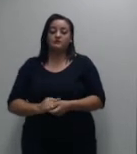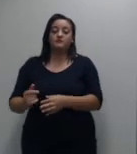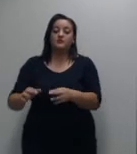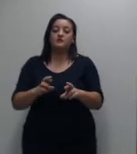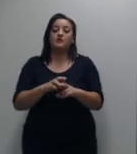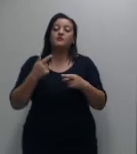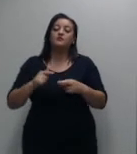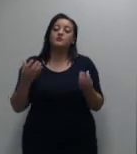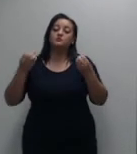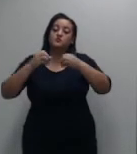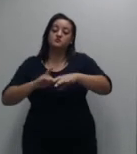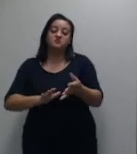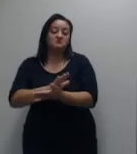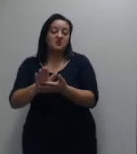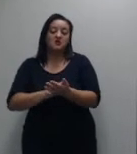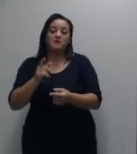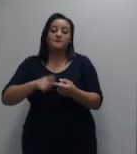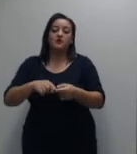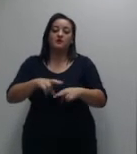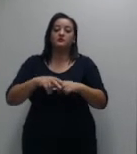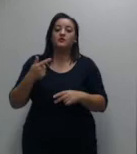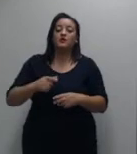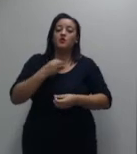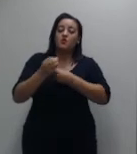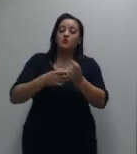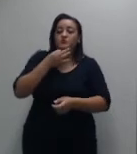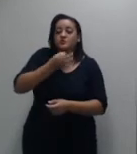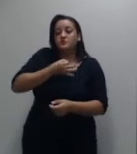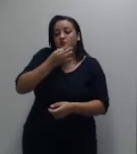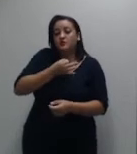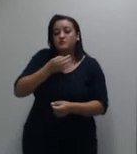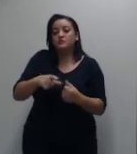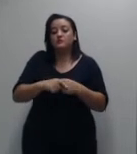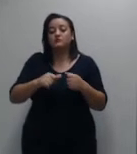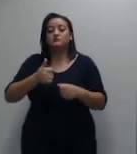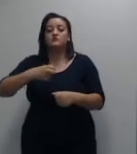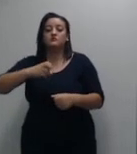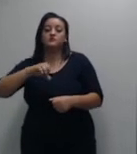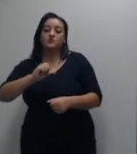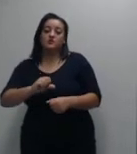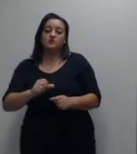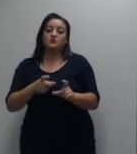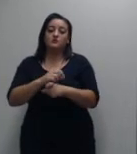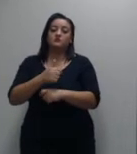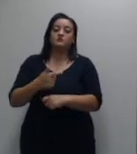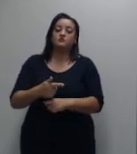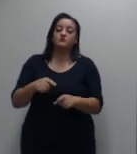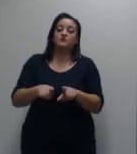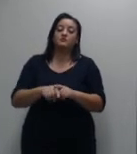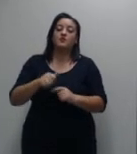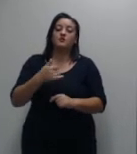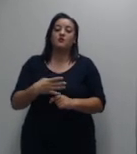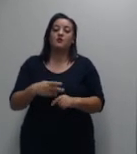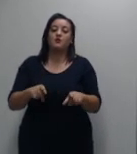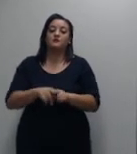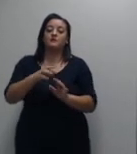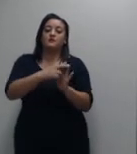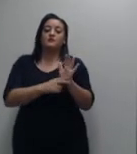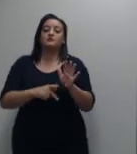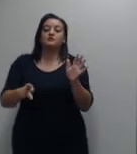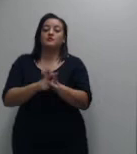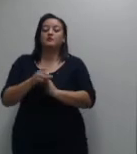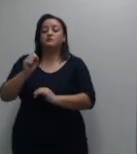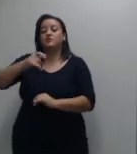às partes porque não há previsão de jantar floral e do artigo 159 um e quatro do regimento interno e o